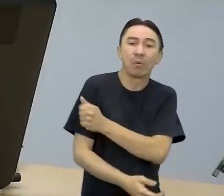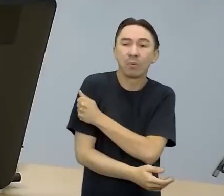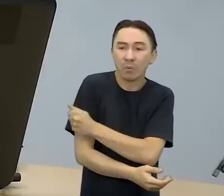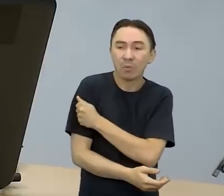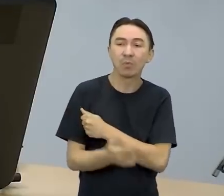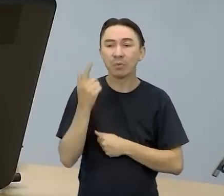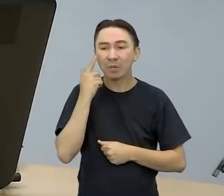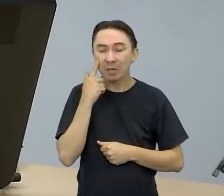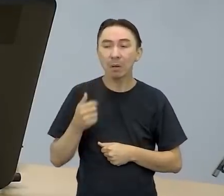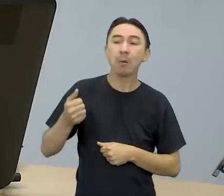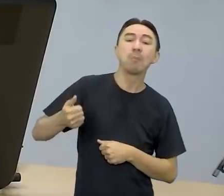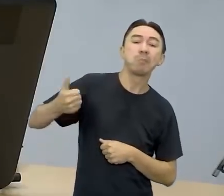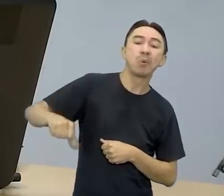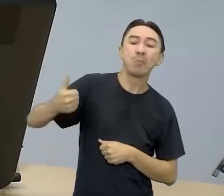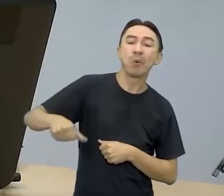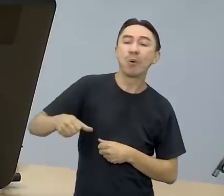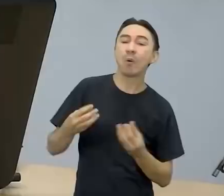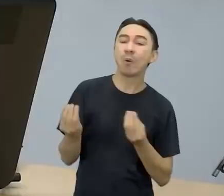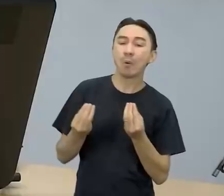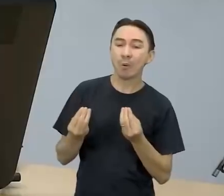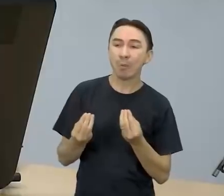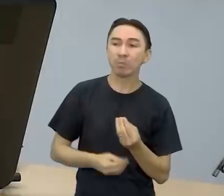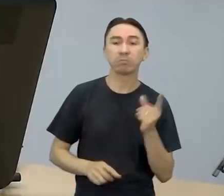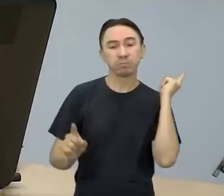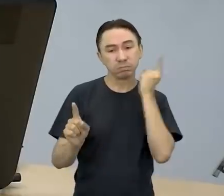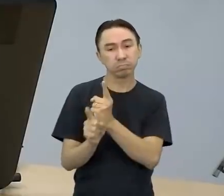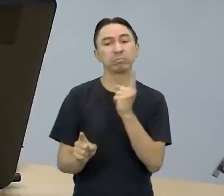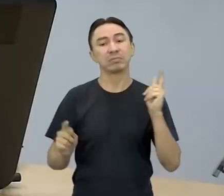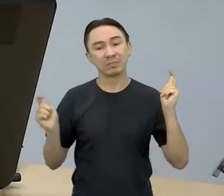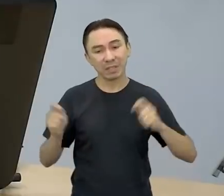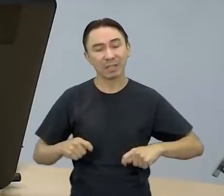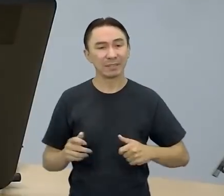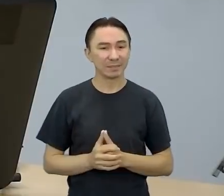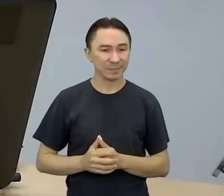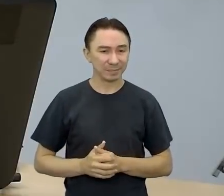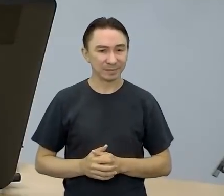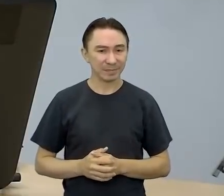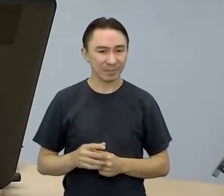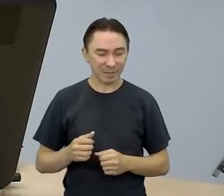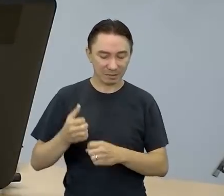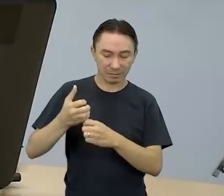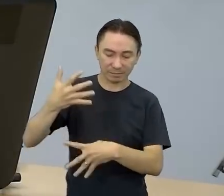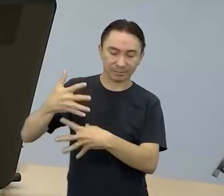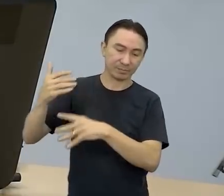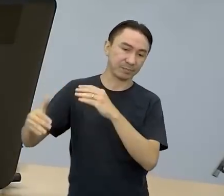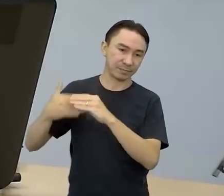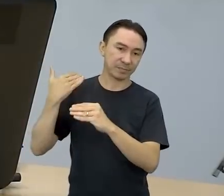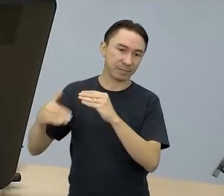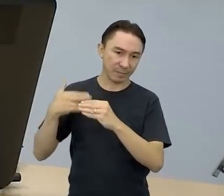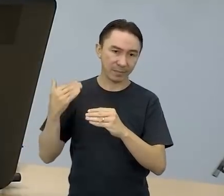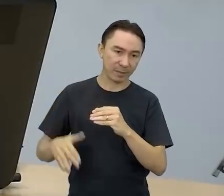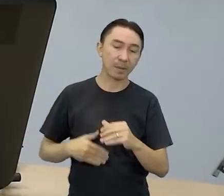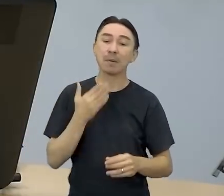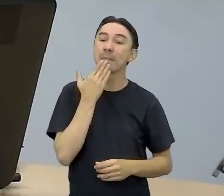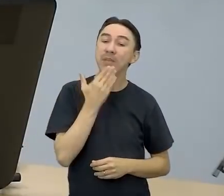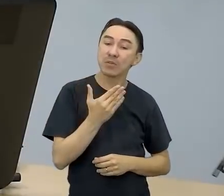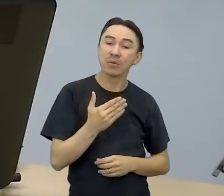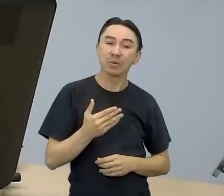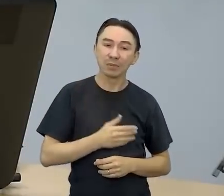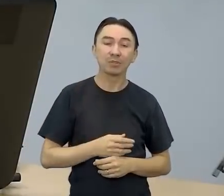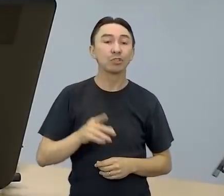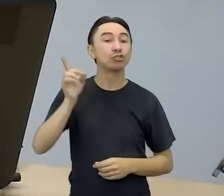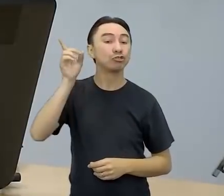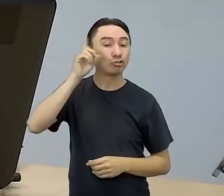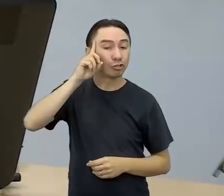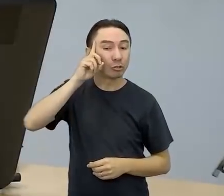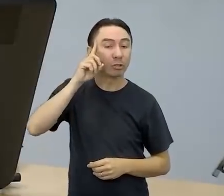nos nossos componentes, tá bom? Teve um professor aí, enquanto a Isa estava falando, estava lendo o chat, que pediu de novo as datas, então não tem problema que no próximo